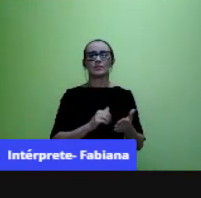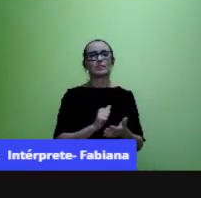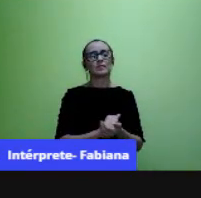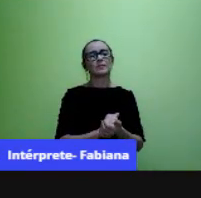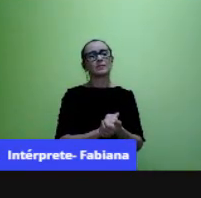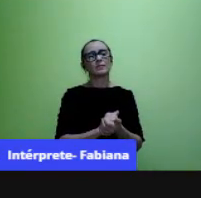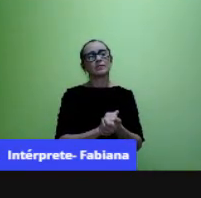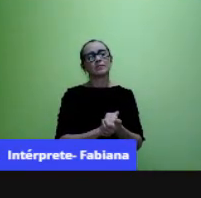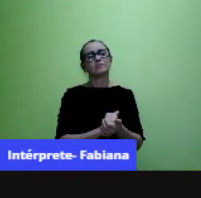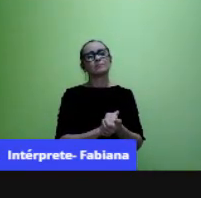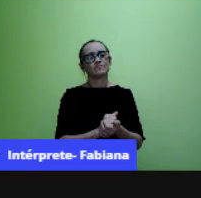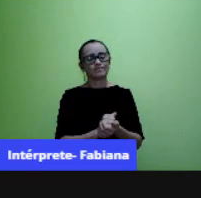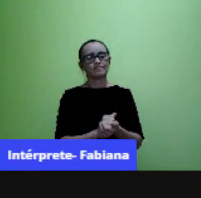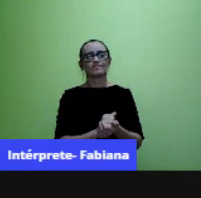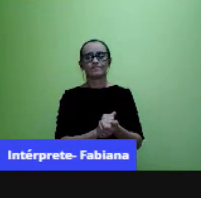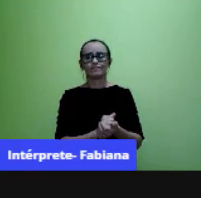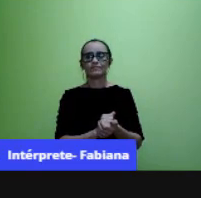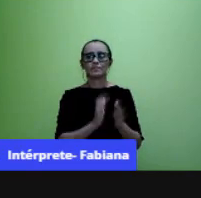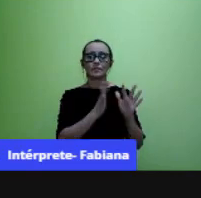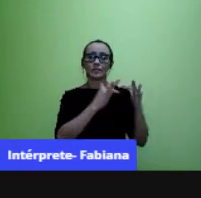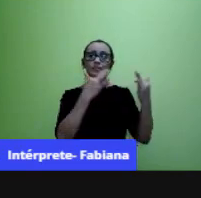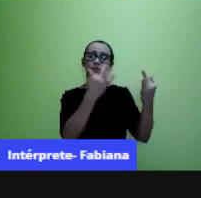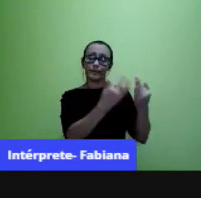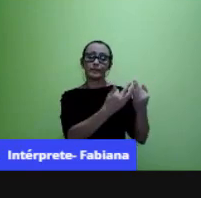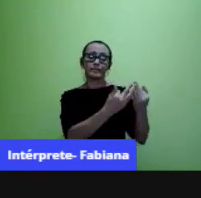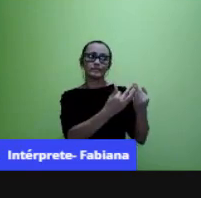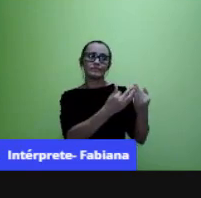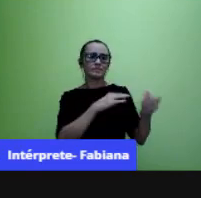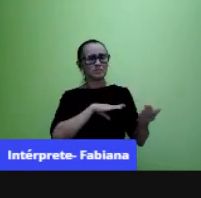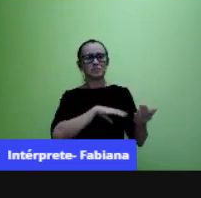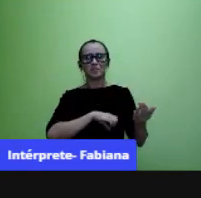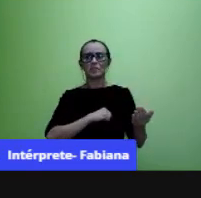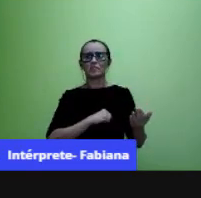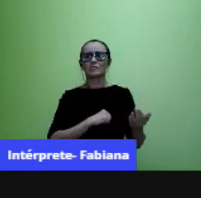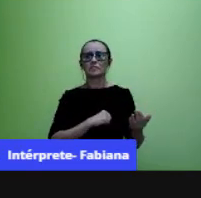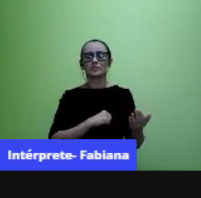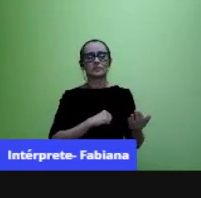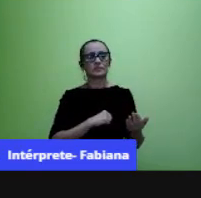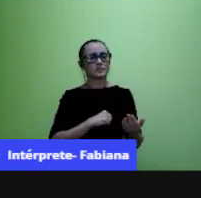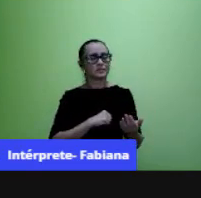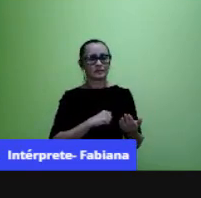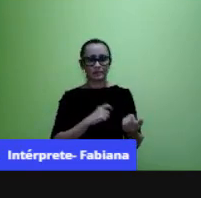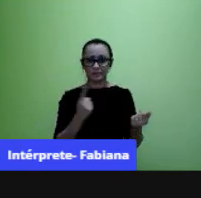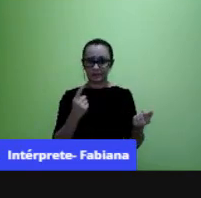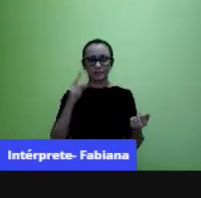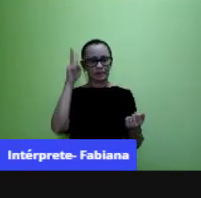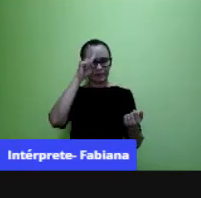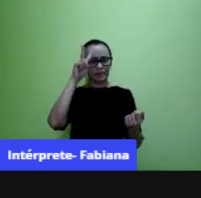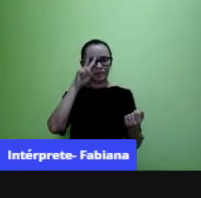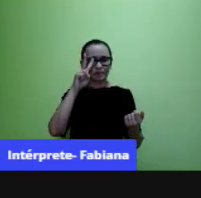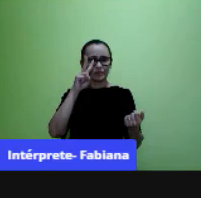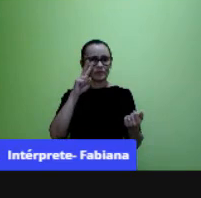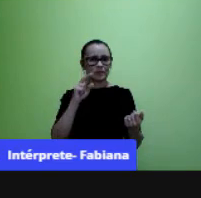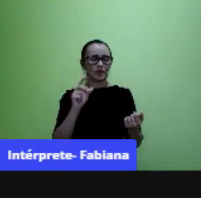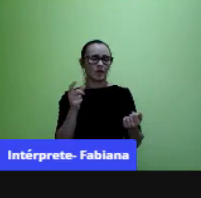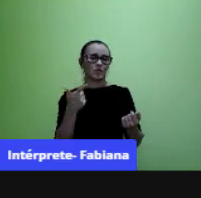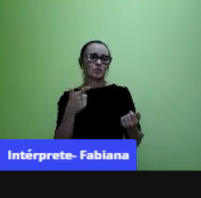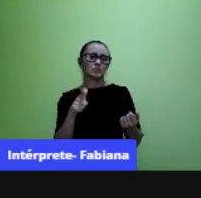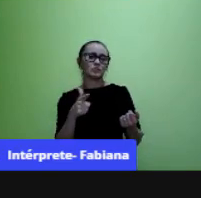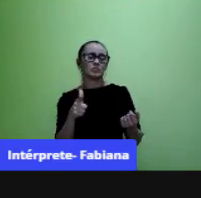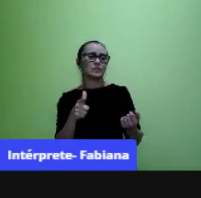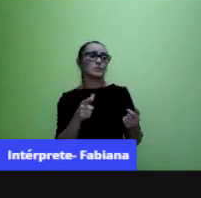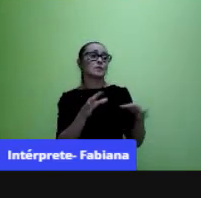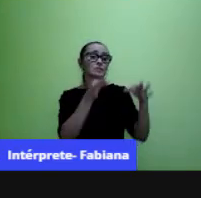dos pais. Não é errado também. Lembra que nós falamos? Não existe certo, não existe errado.